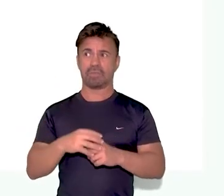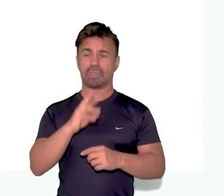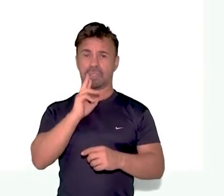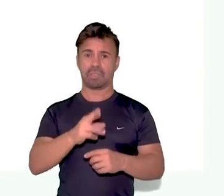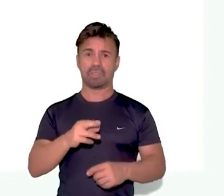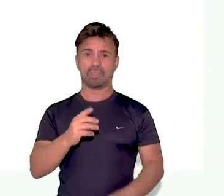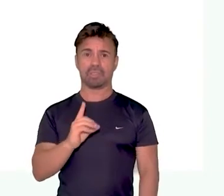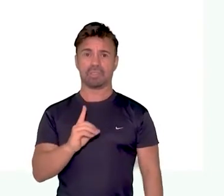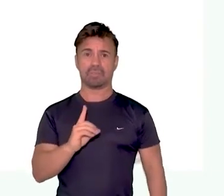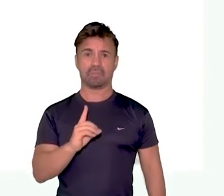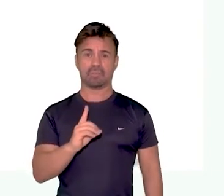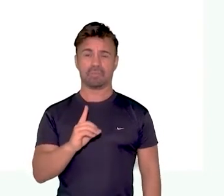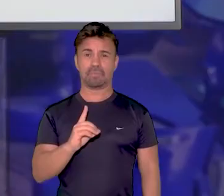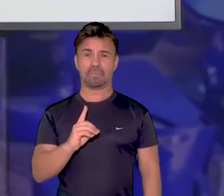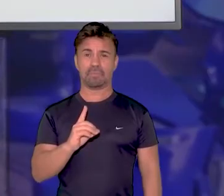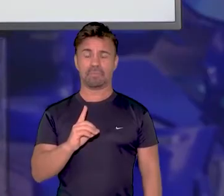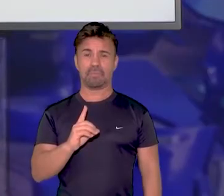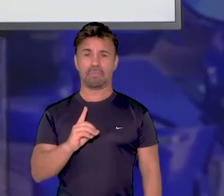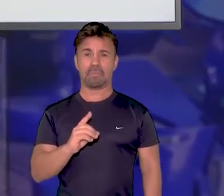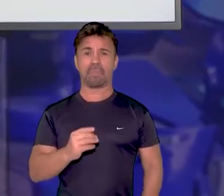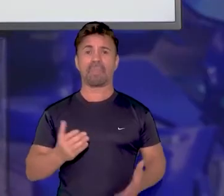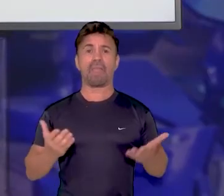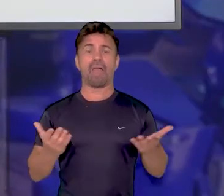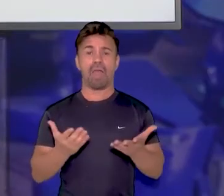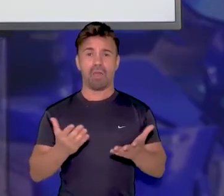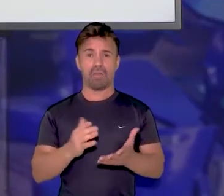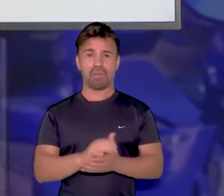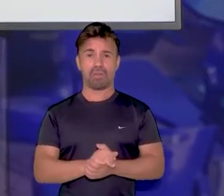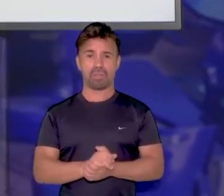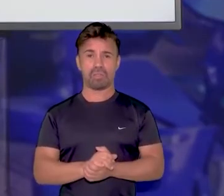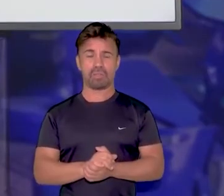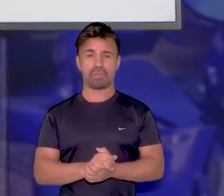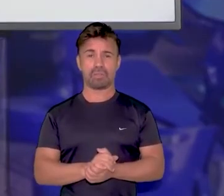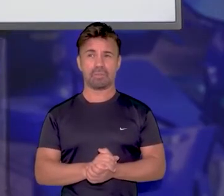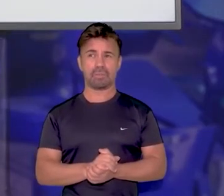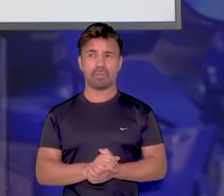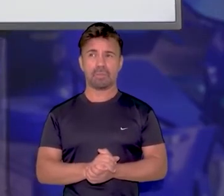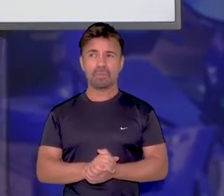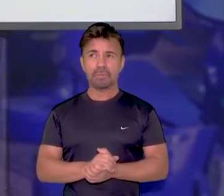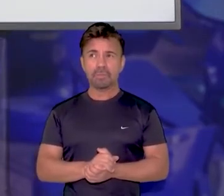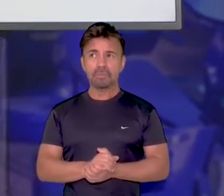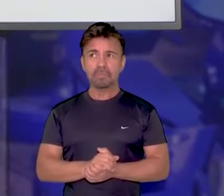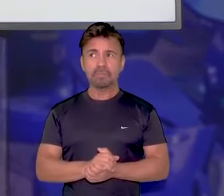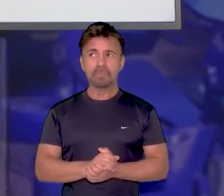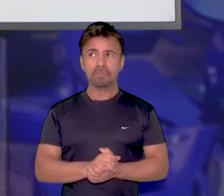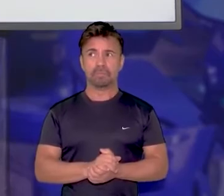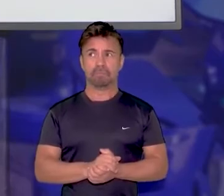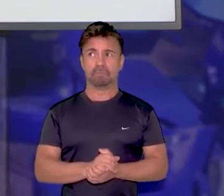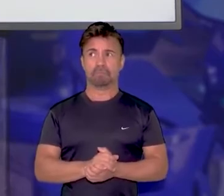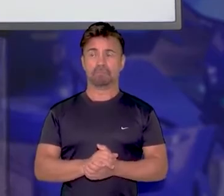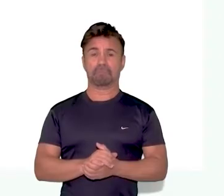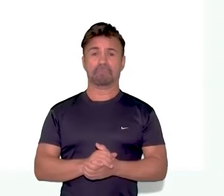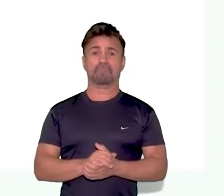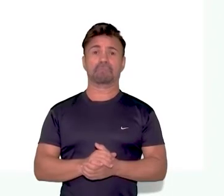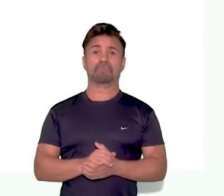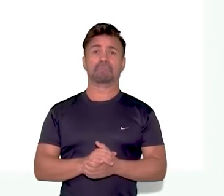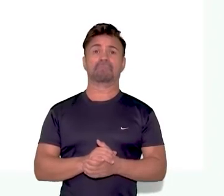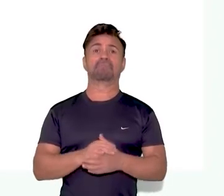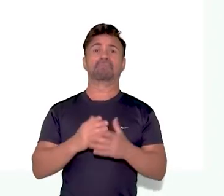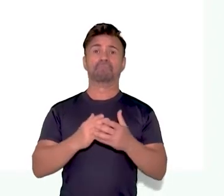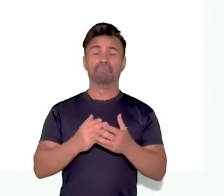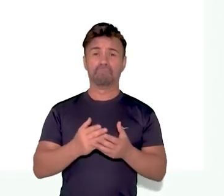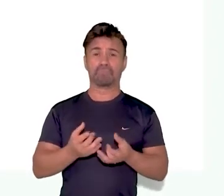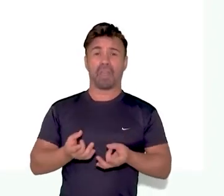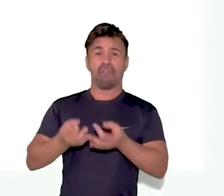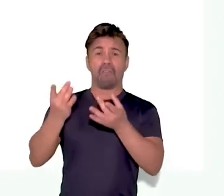d e vamos agora partir para a nossa última questão e as exportações de soja